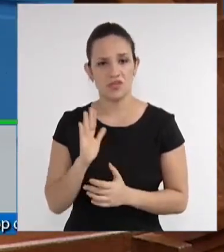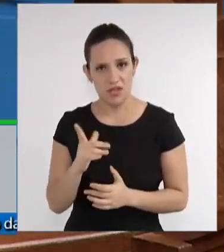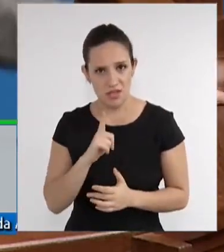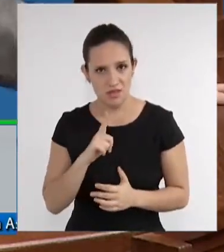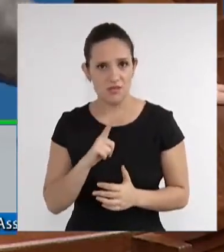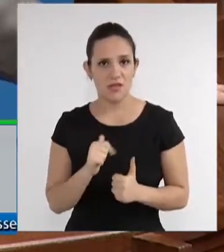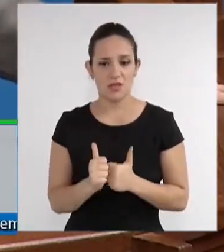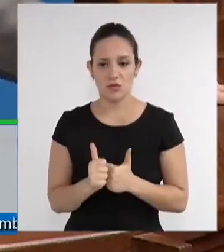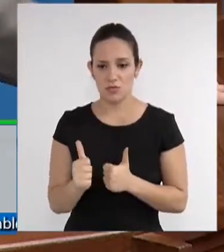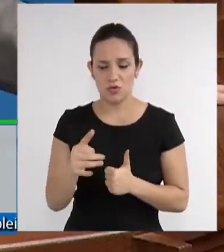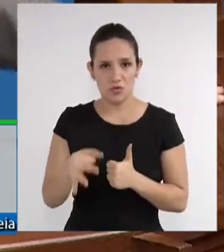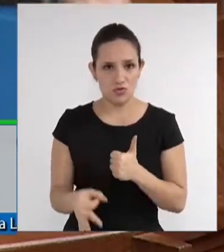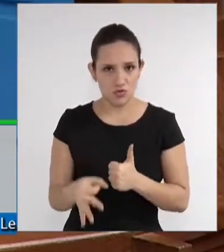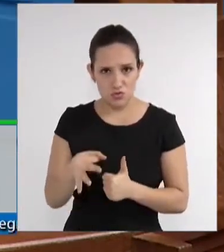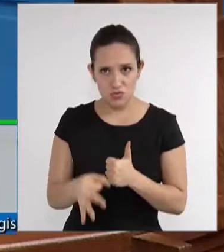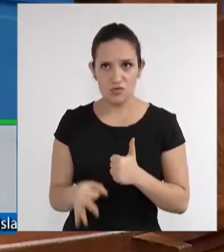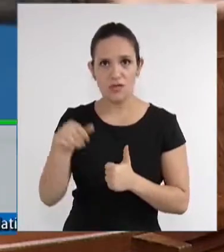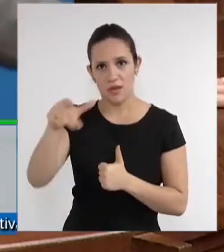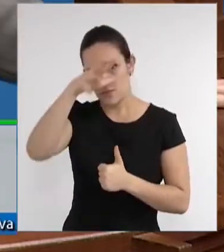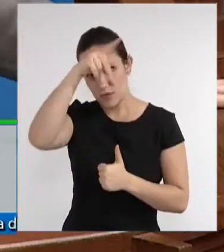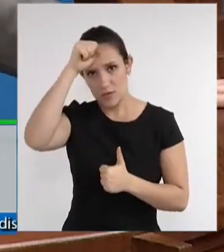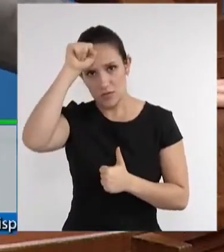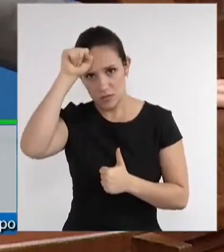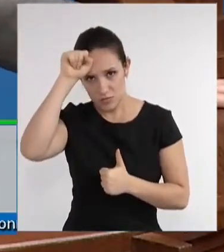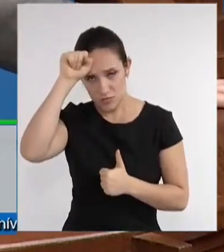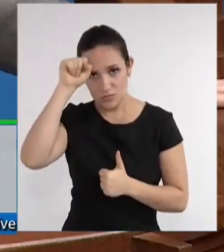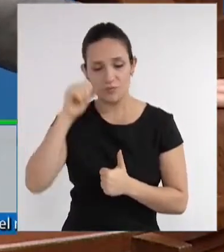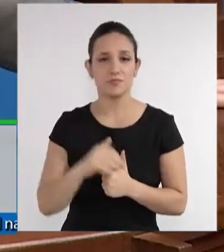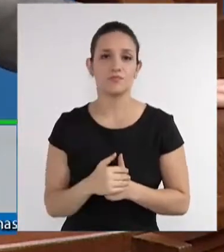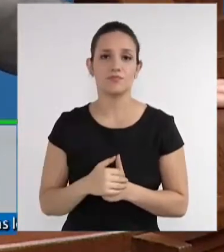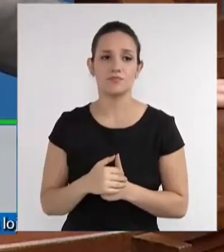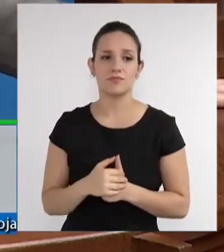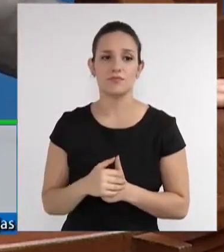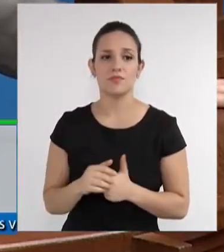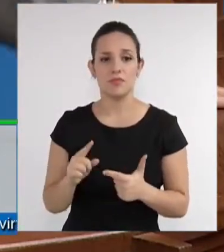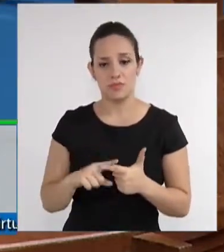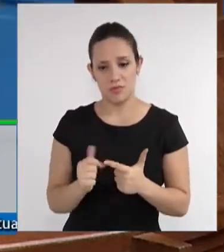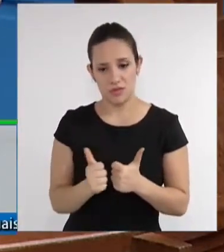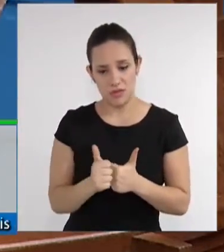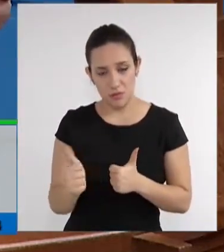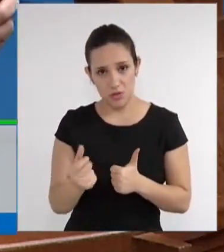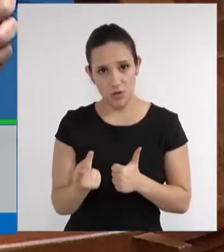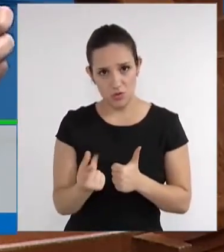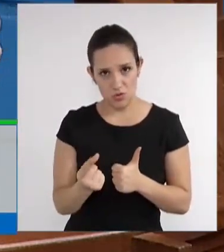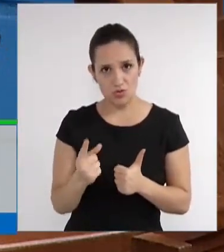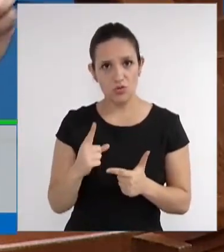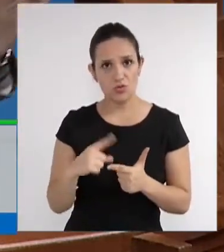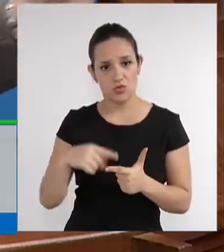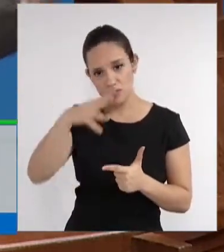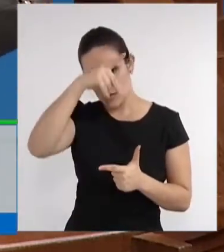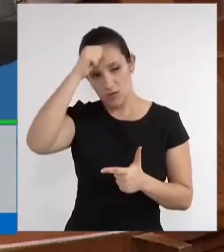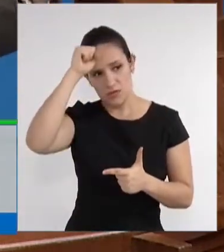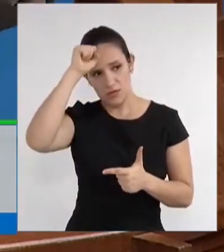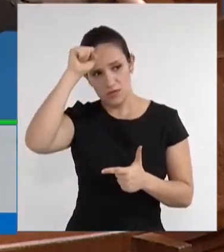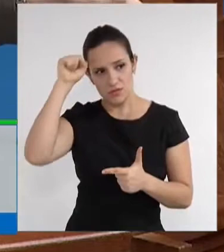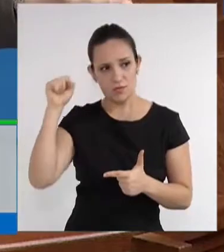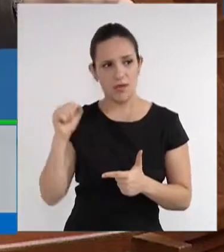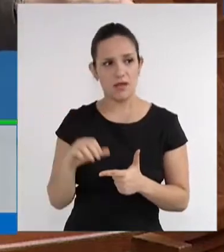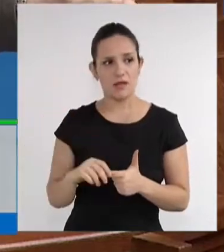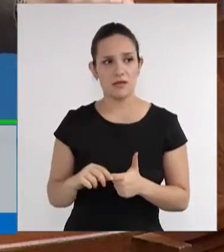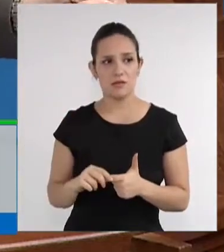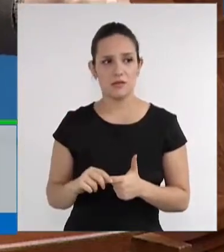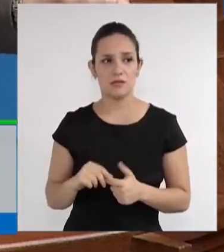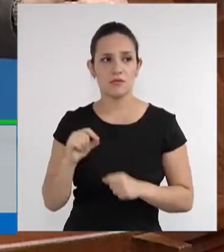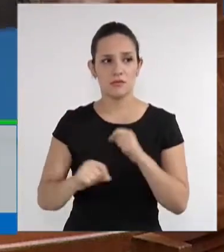de Justiça do Mato Grosso, pelo Tribunal de Contas do Mato Grosso, e, na verdade, ela tem caráter suplementar à